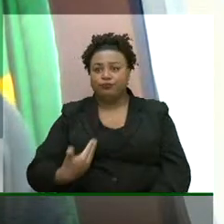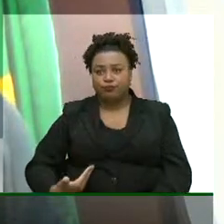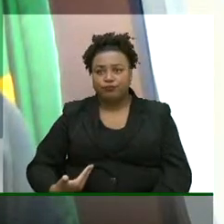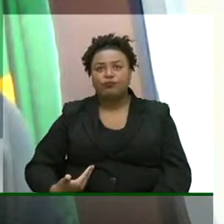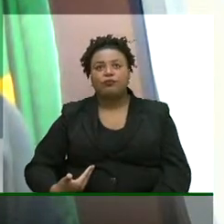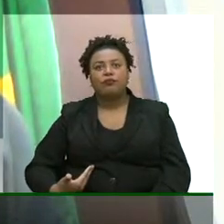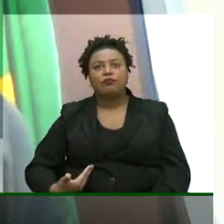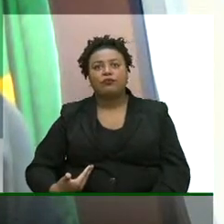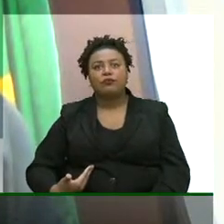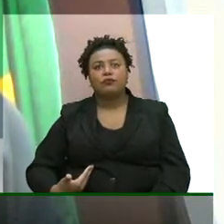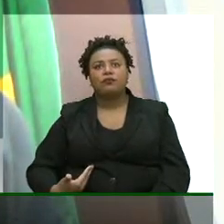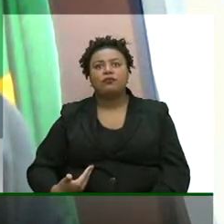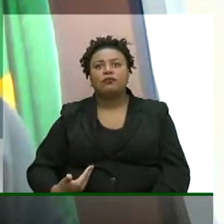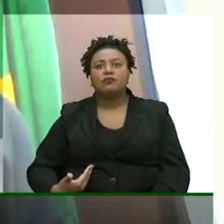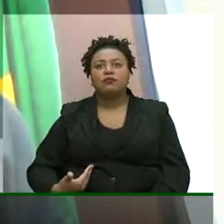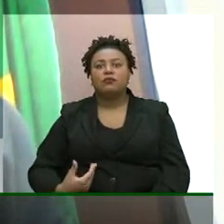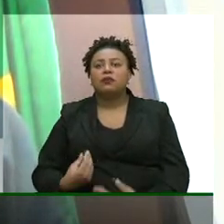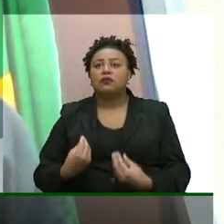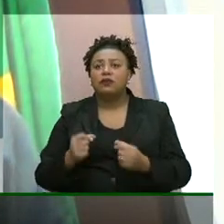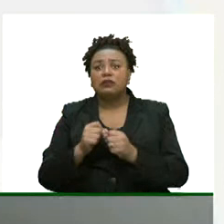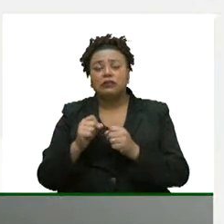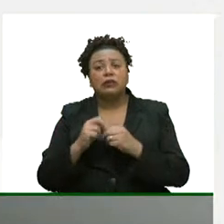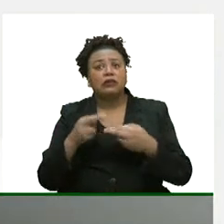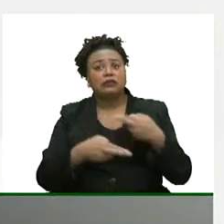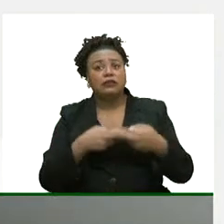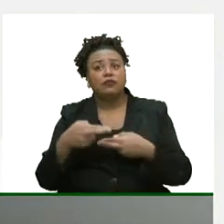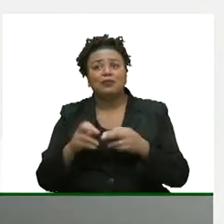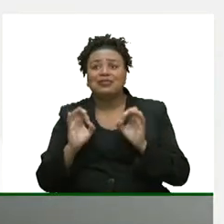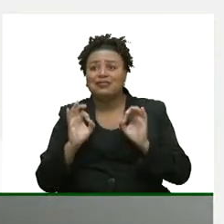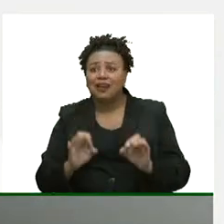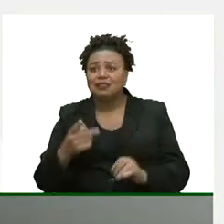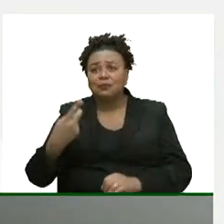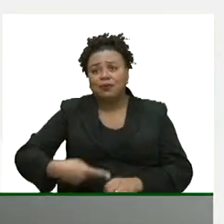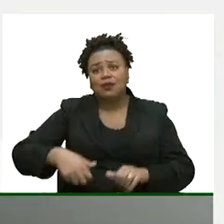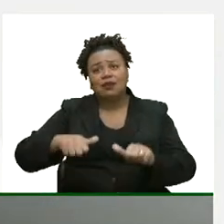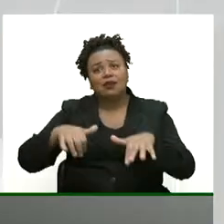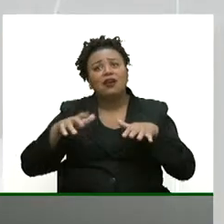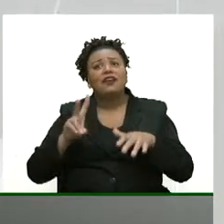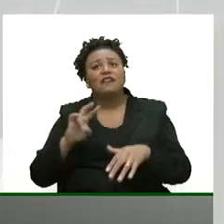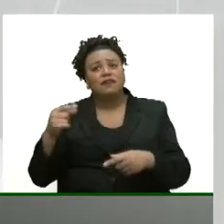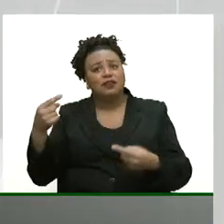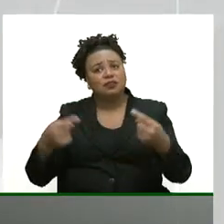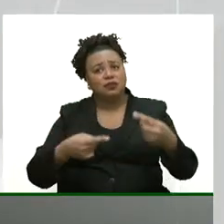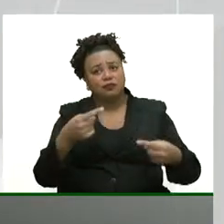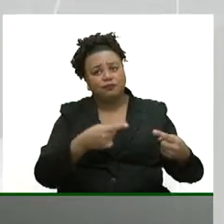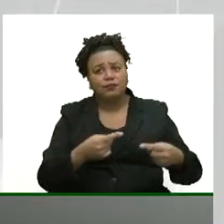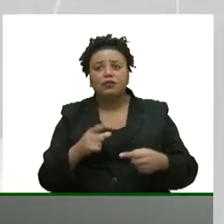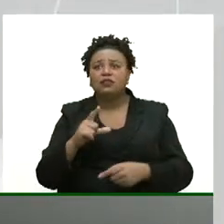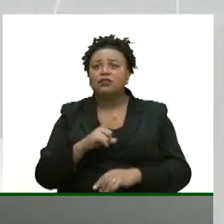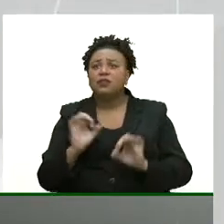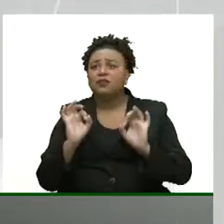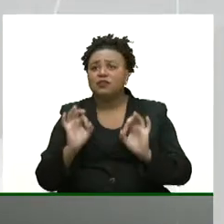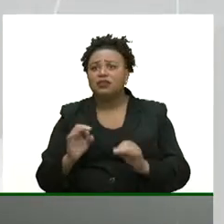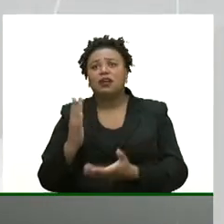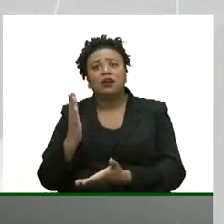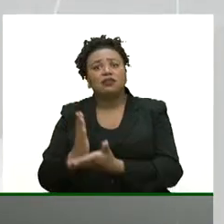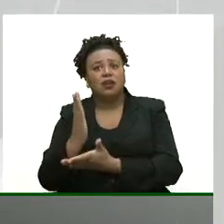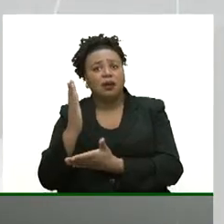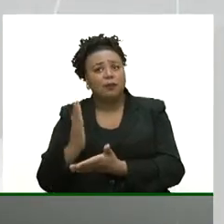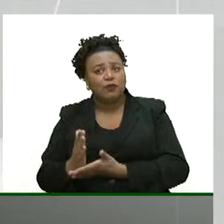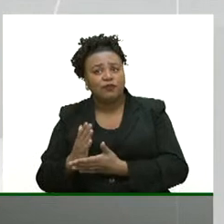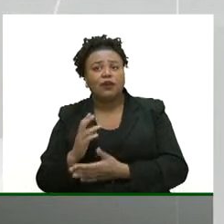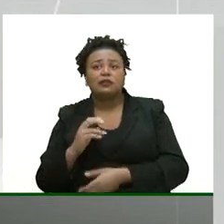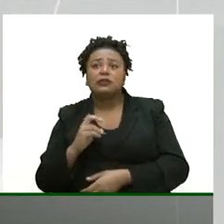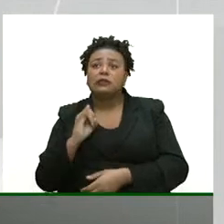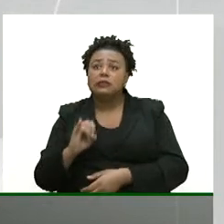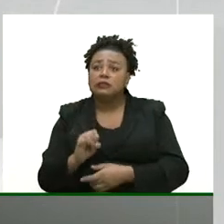constitucionais e as devidas reformas para essa casa, que elas certamente serão debatidas e, tenho certeza, aprovadas na